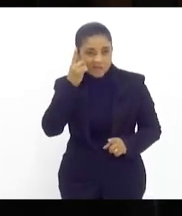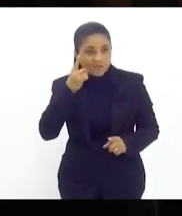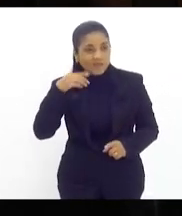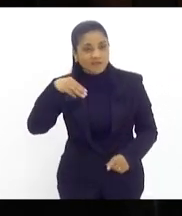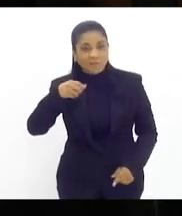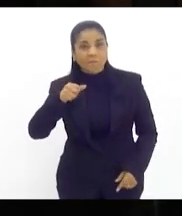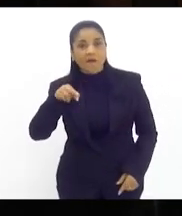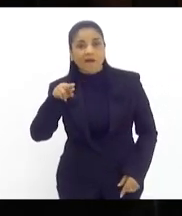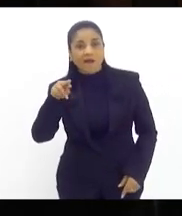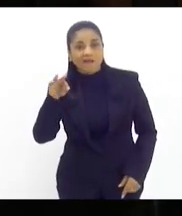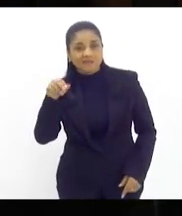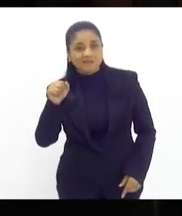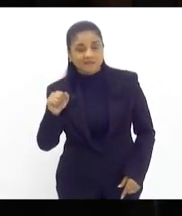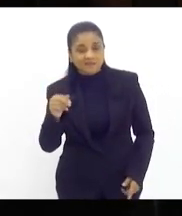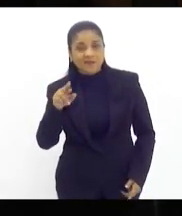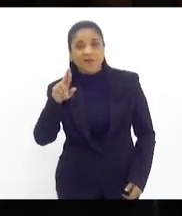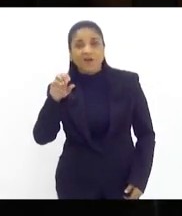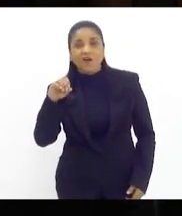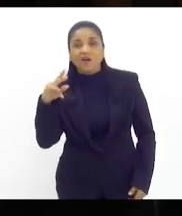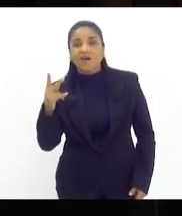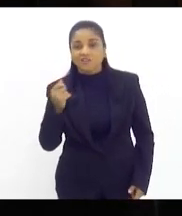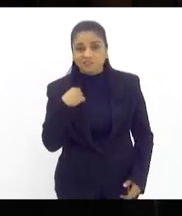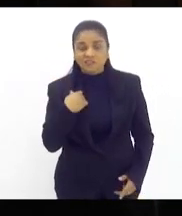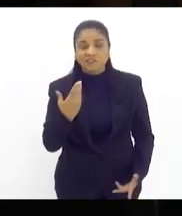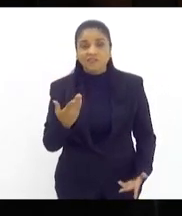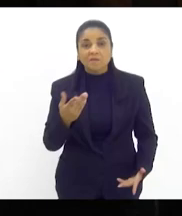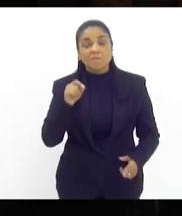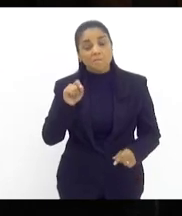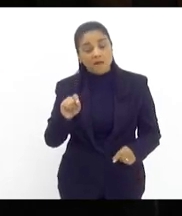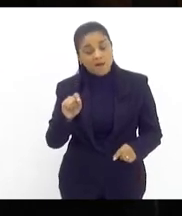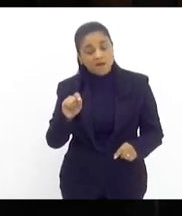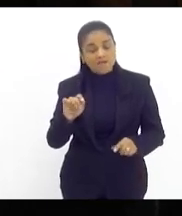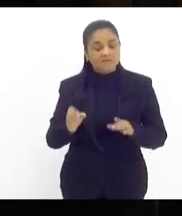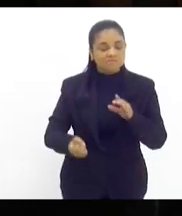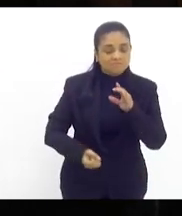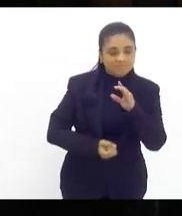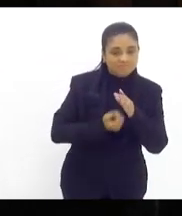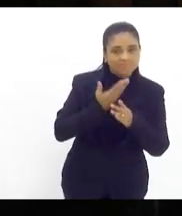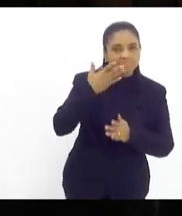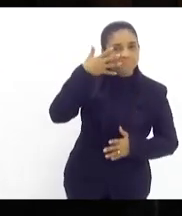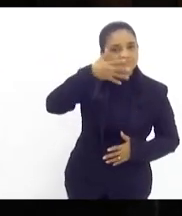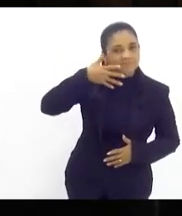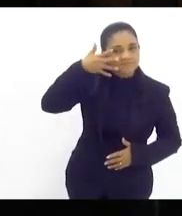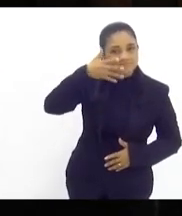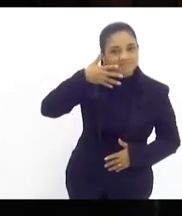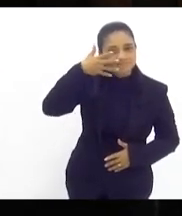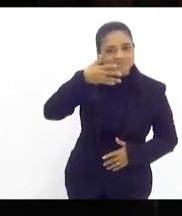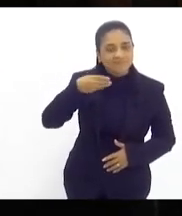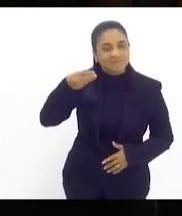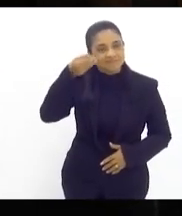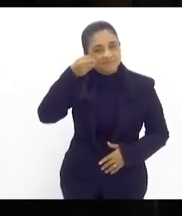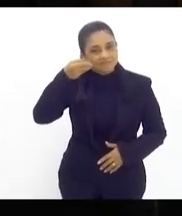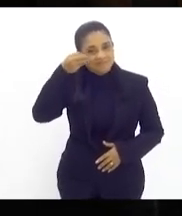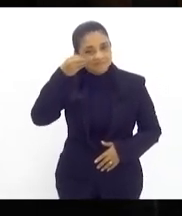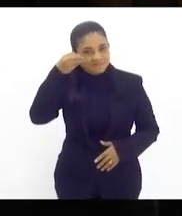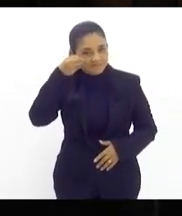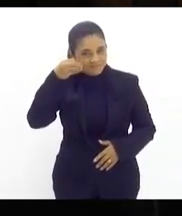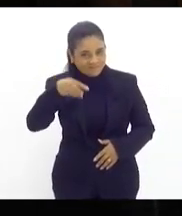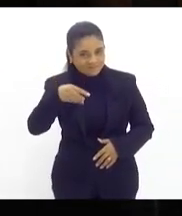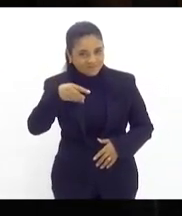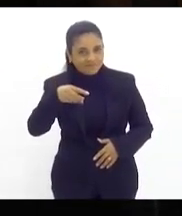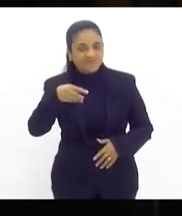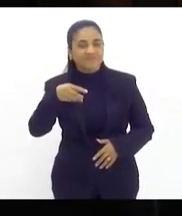mas a criação das narrativas deles a tentativa de serem detentores dos